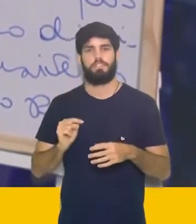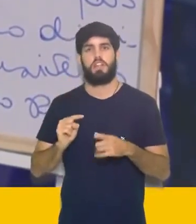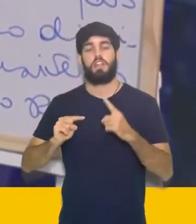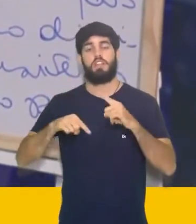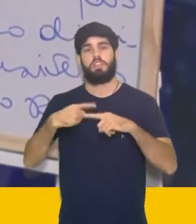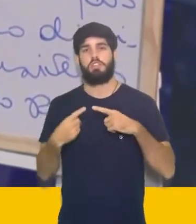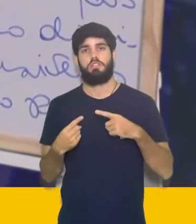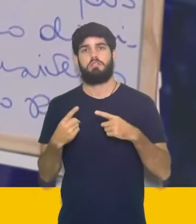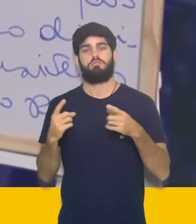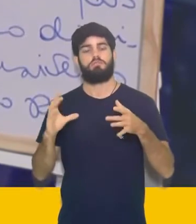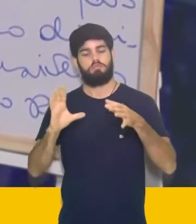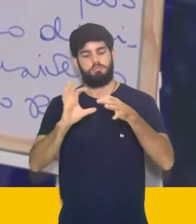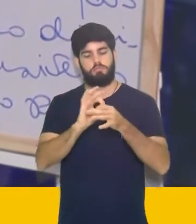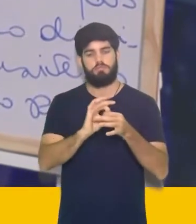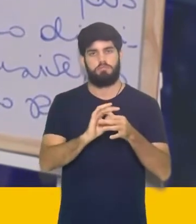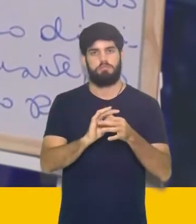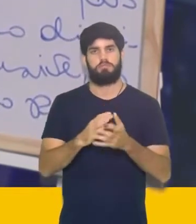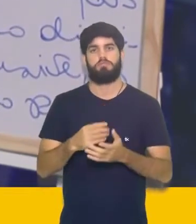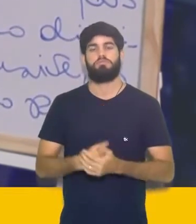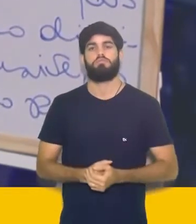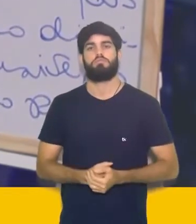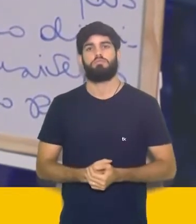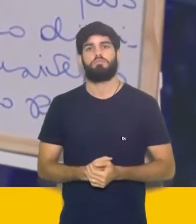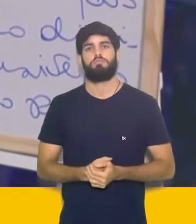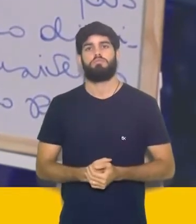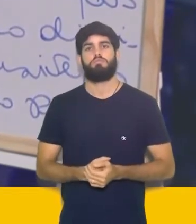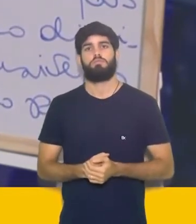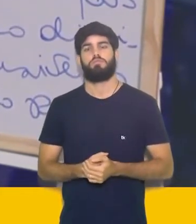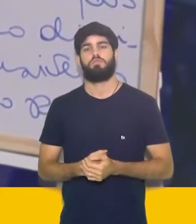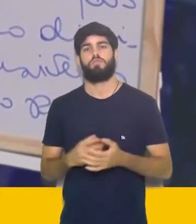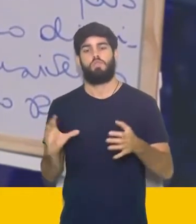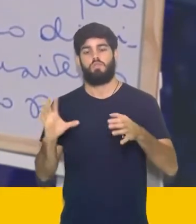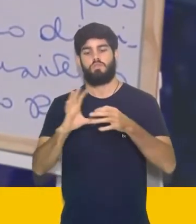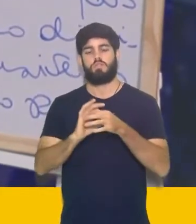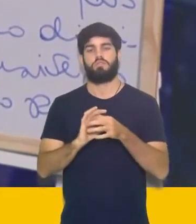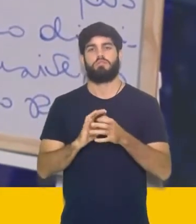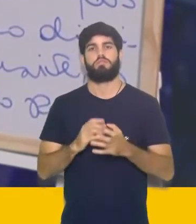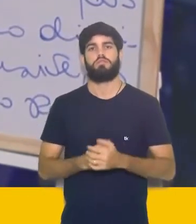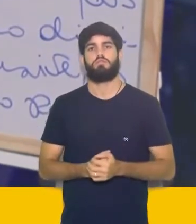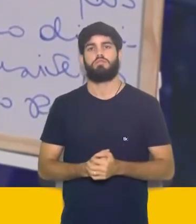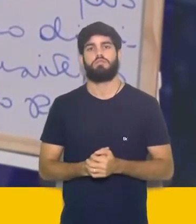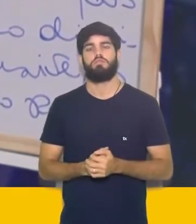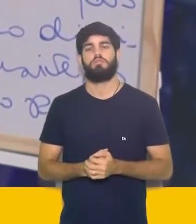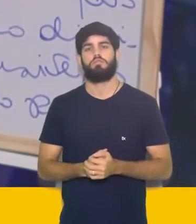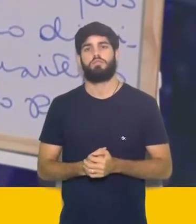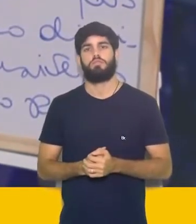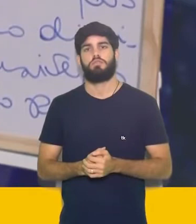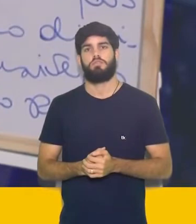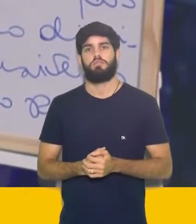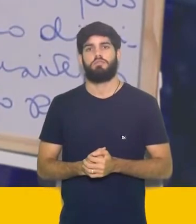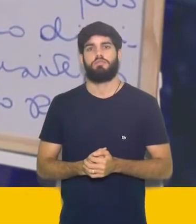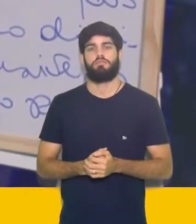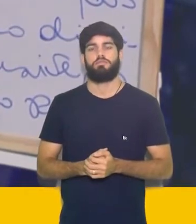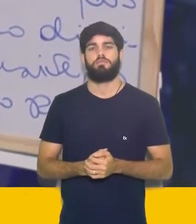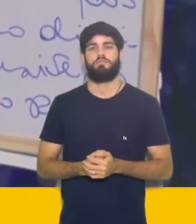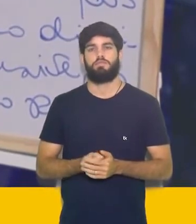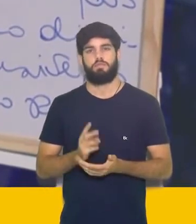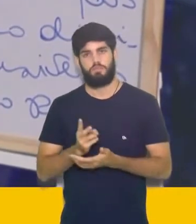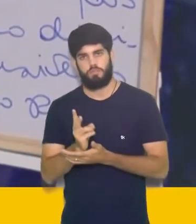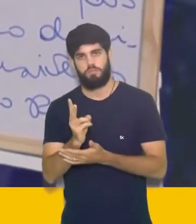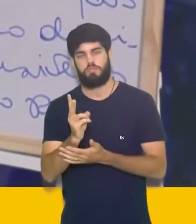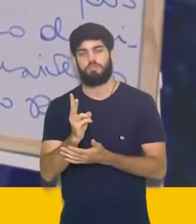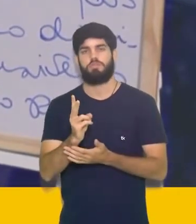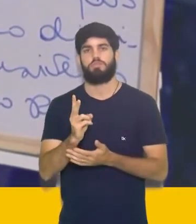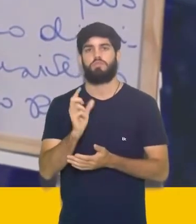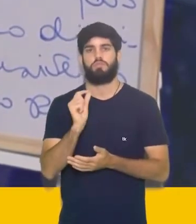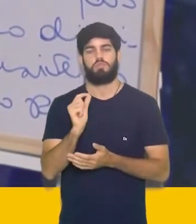Depois de cada um deles, um link que chamamos de conexão, certo? Uma conexão, uma ligação para